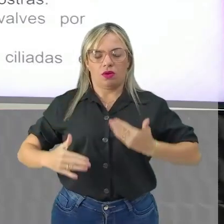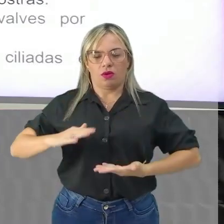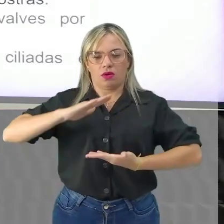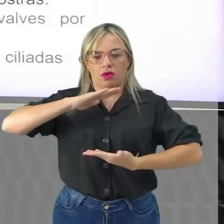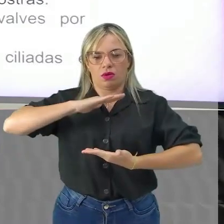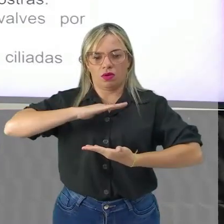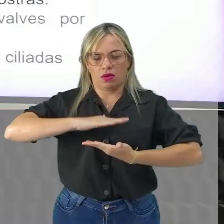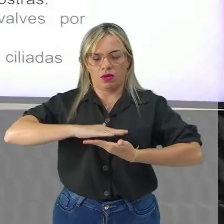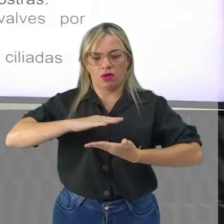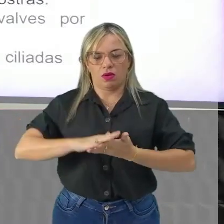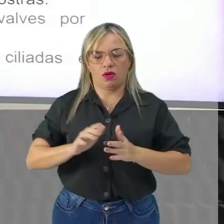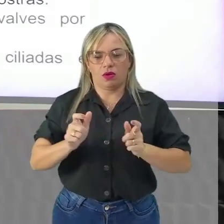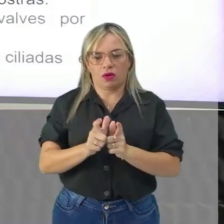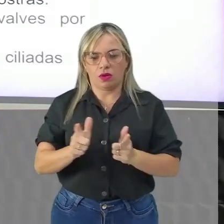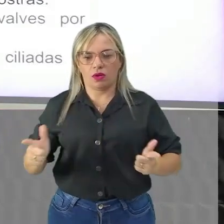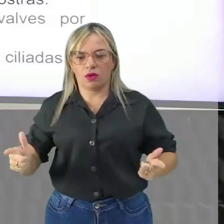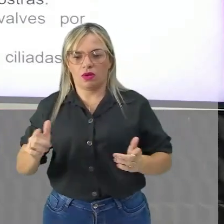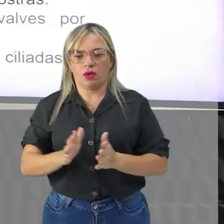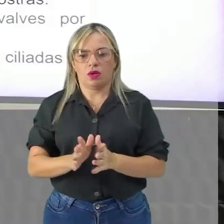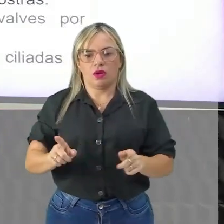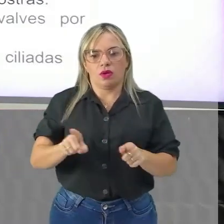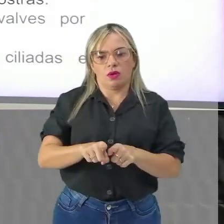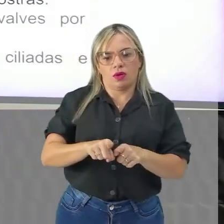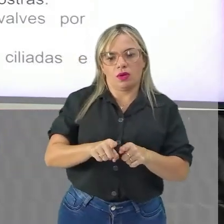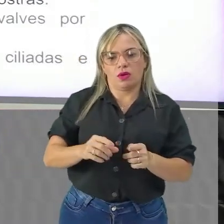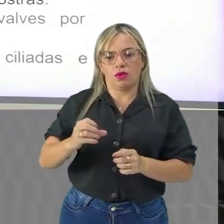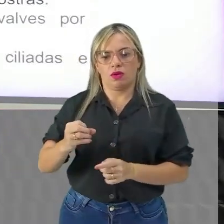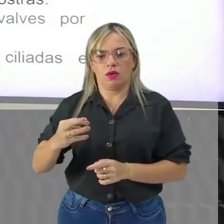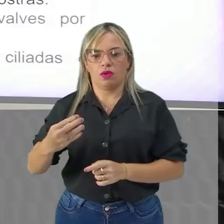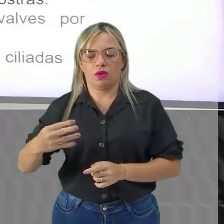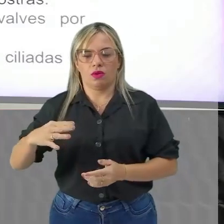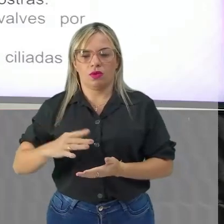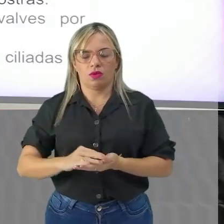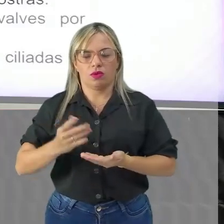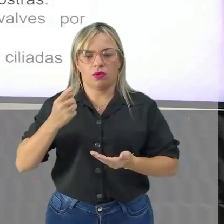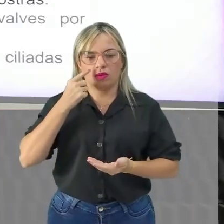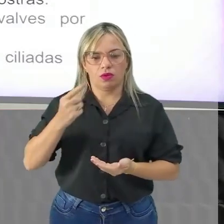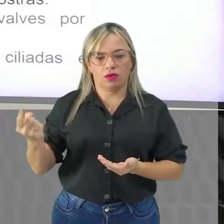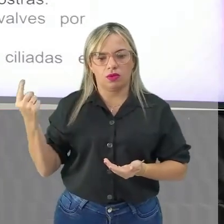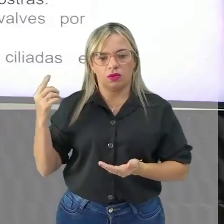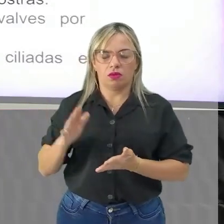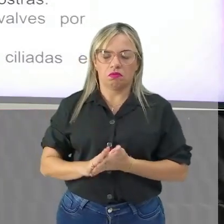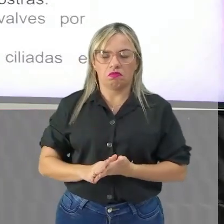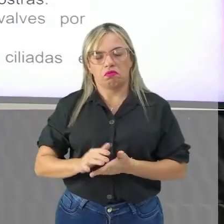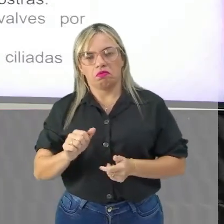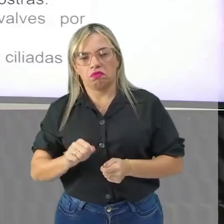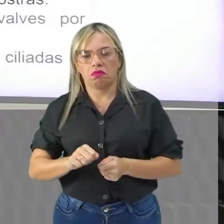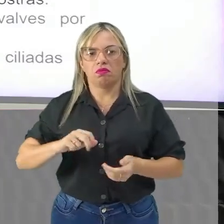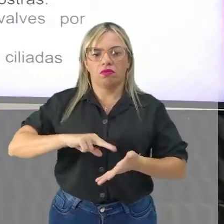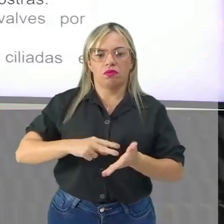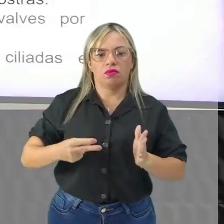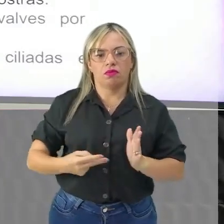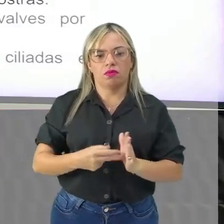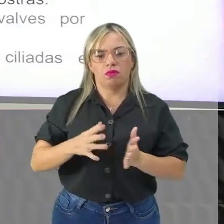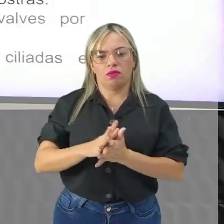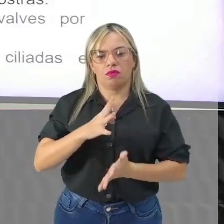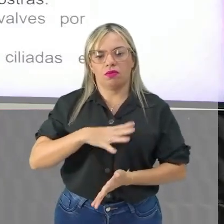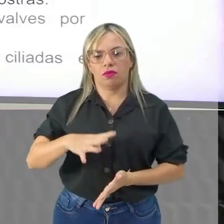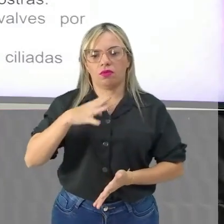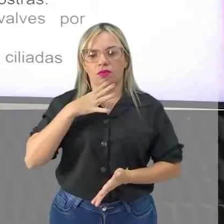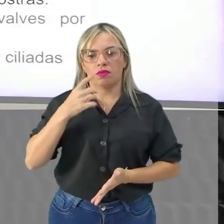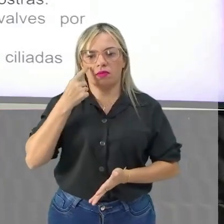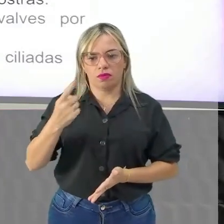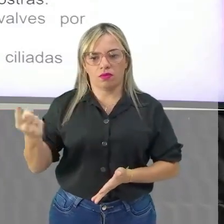achatado lateralmente, assim como as ostras. Tá fazendo sentido, né? Para quem conhece o sarnambi sabe